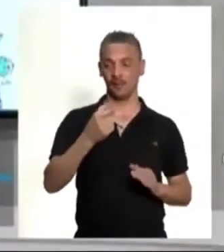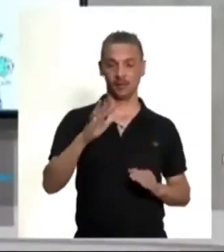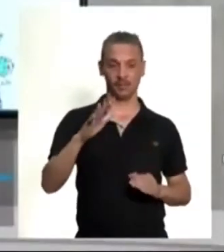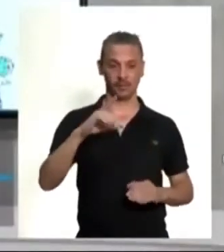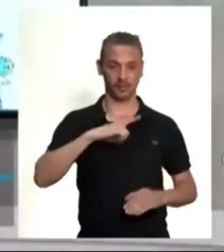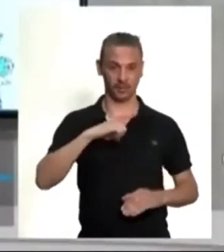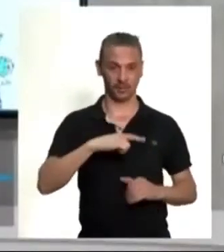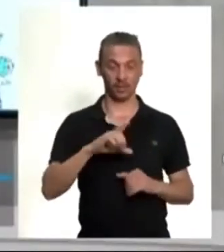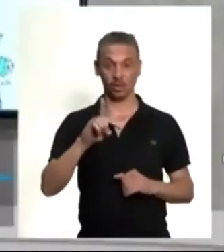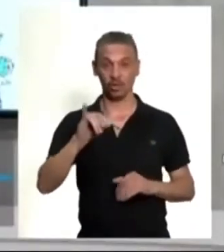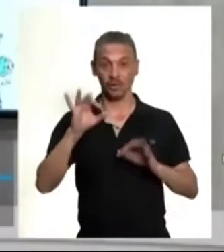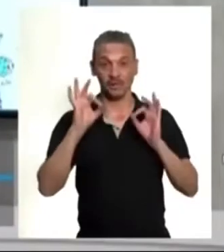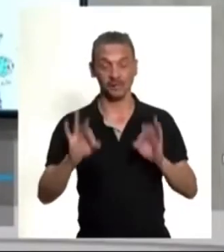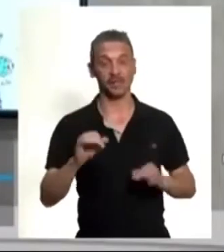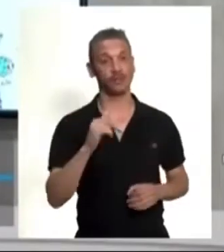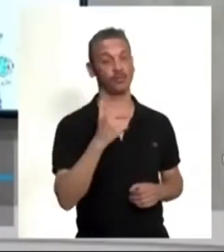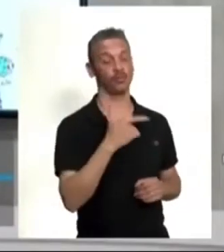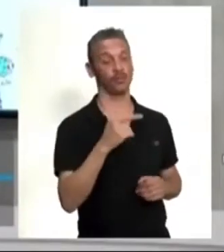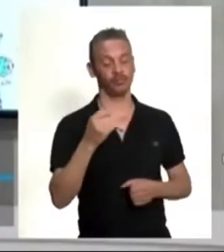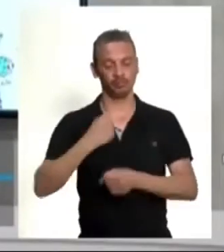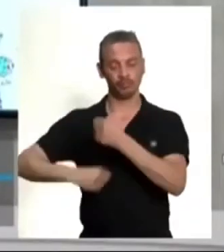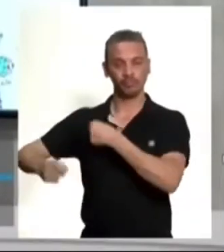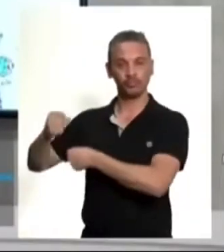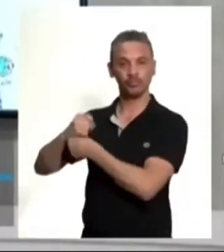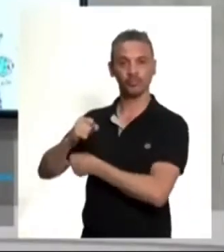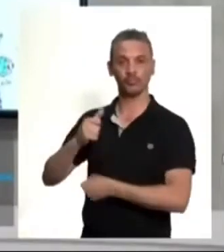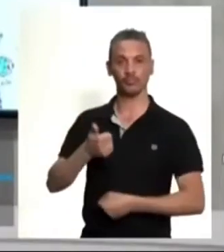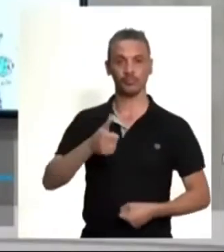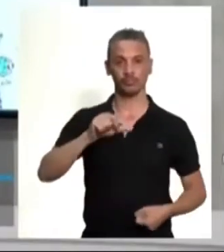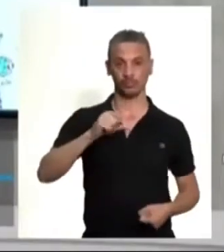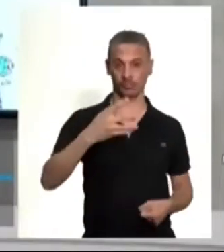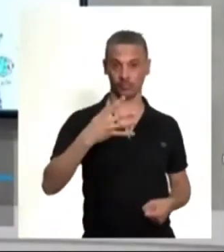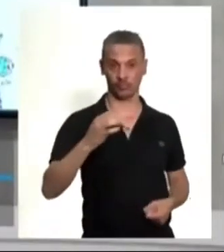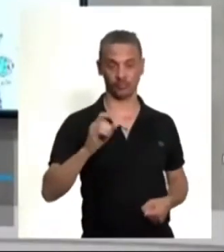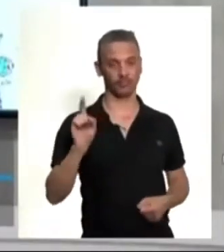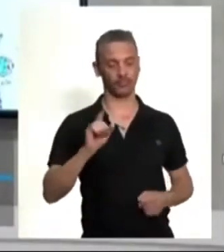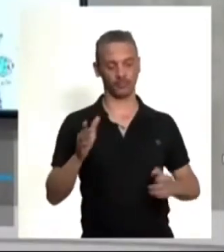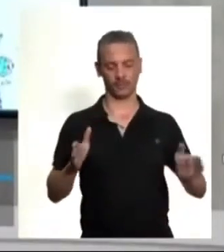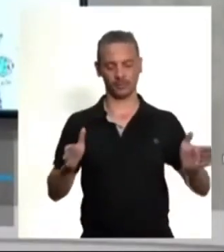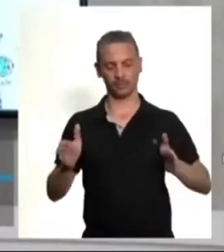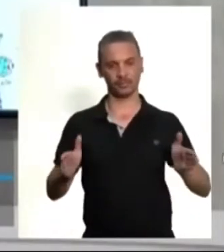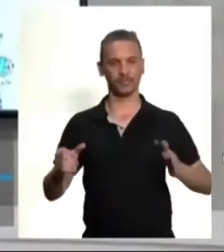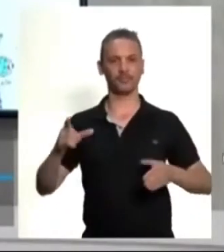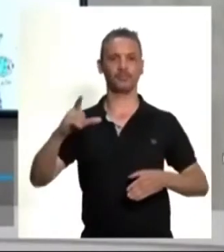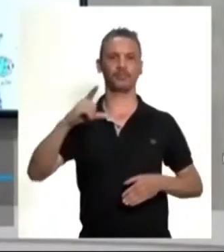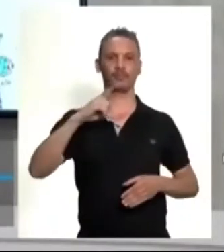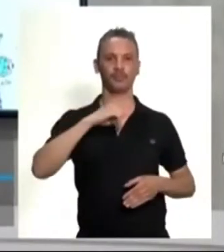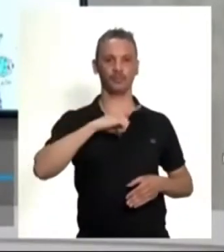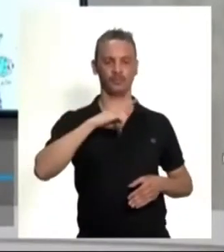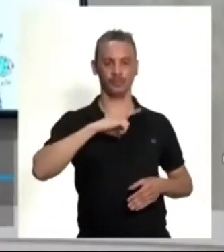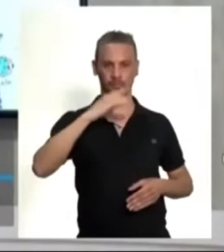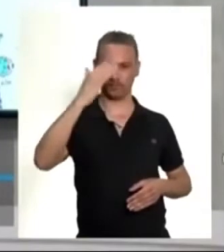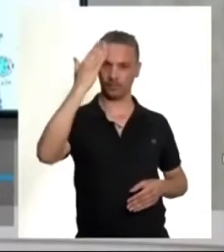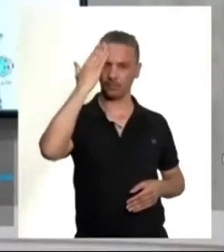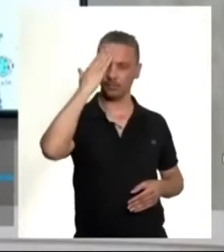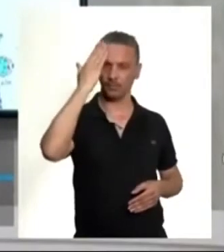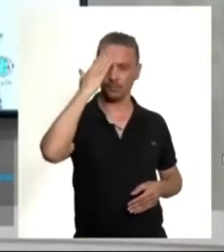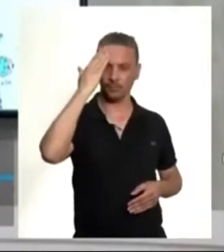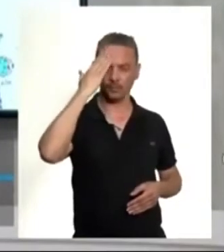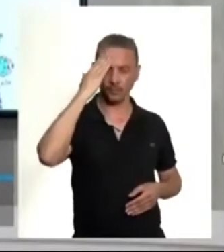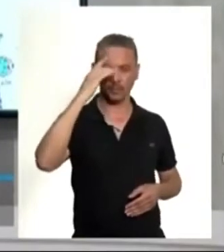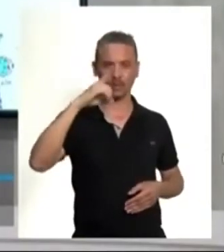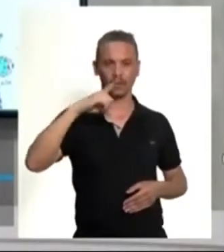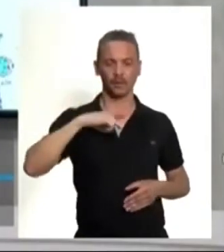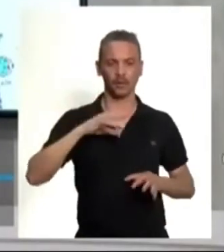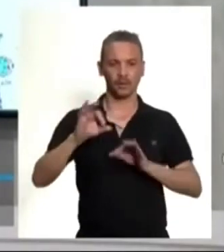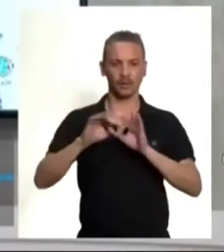data específica. Não foi em 1940, foi num período. Nesse período, aconteceu um